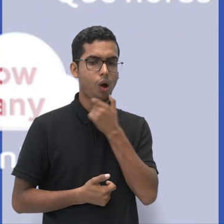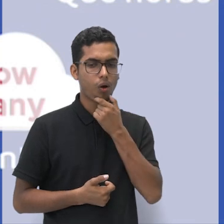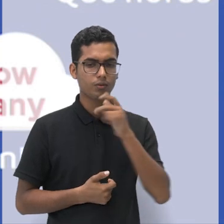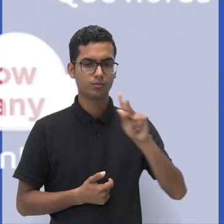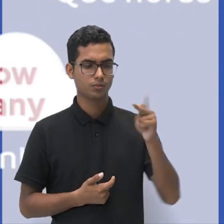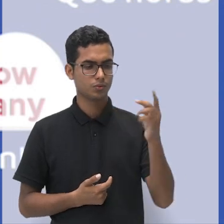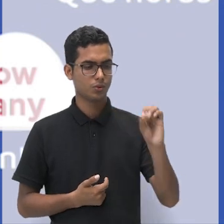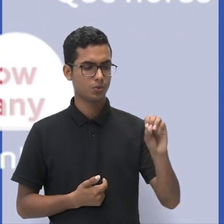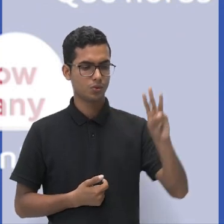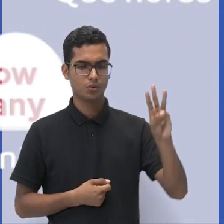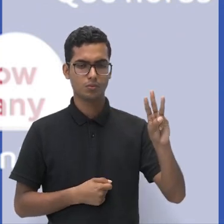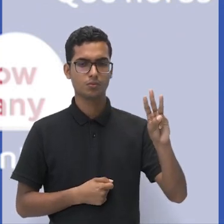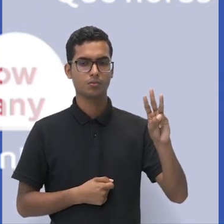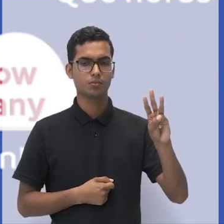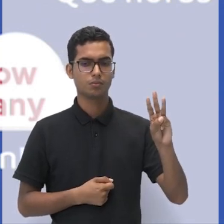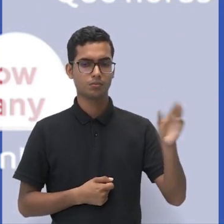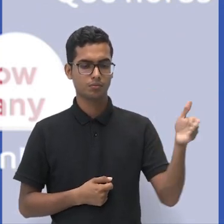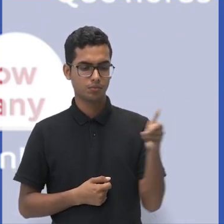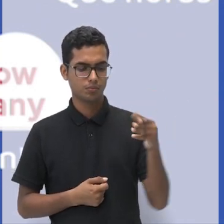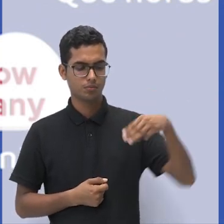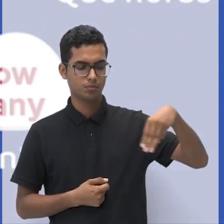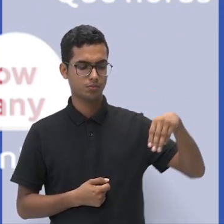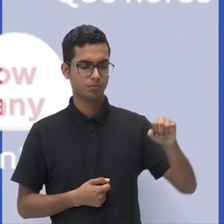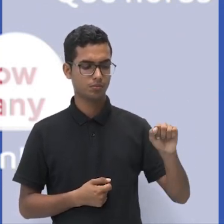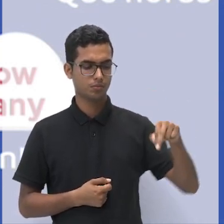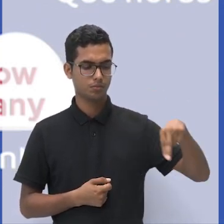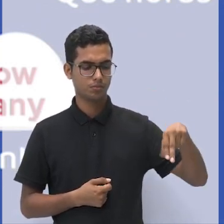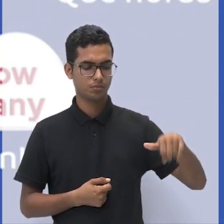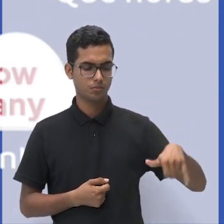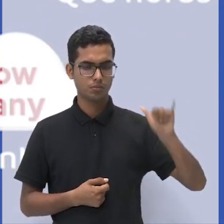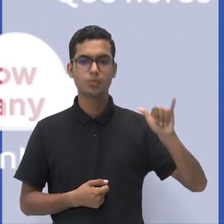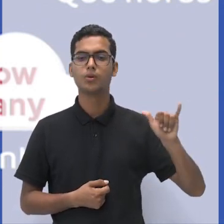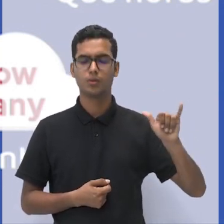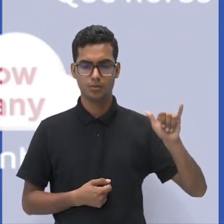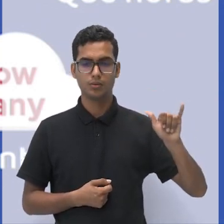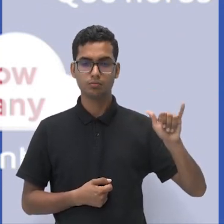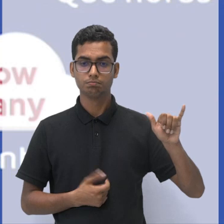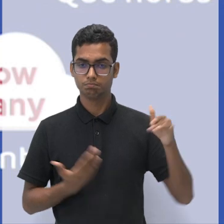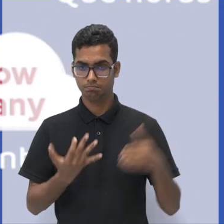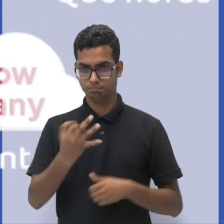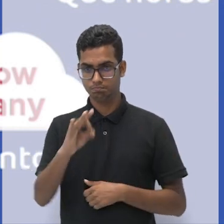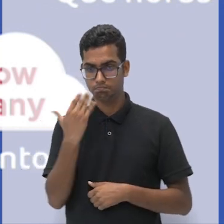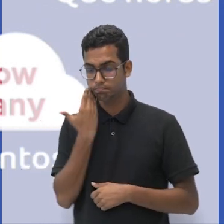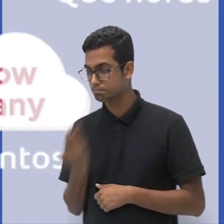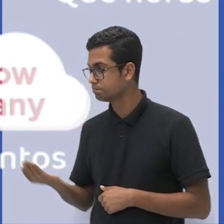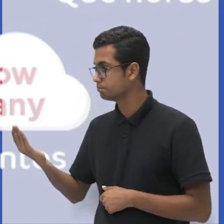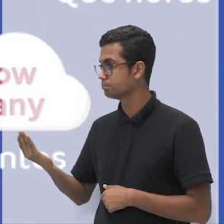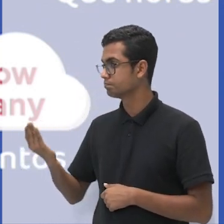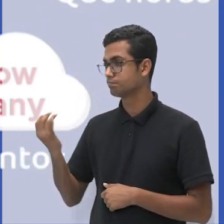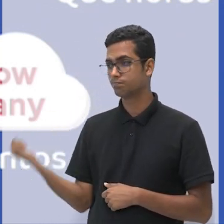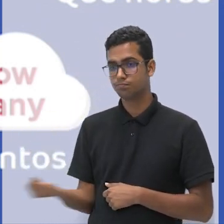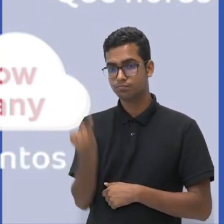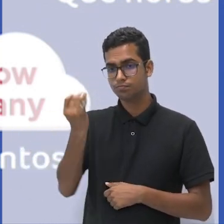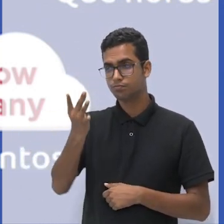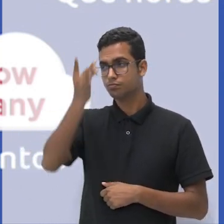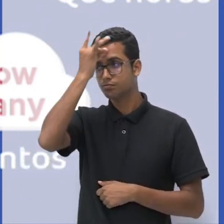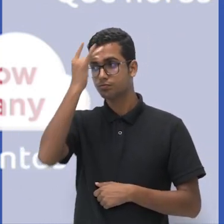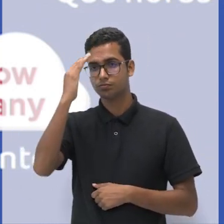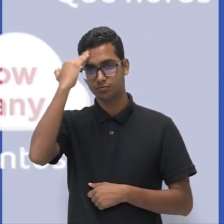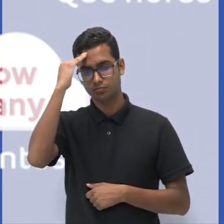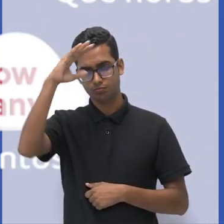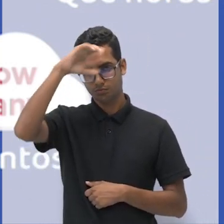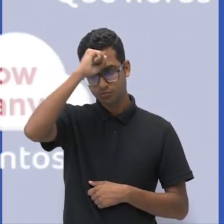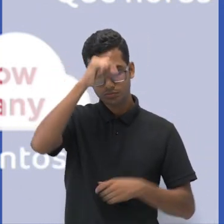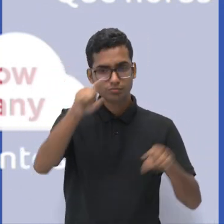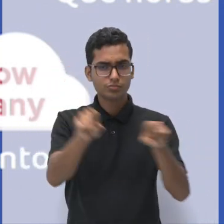utilizados, bem comuns, certo? Então vale a pena aprender para que vocês possam compreender o que significa. Se alguém perguntar, vocês